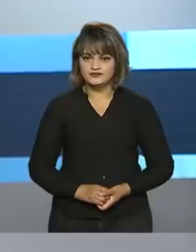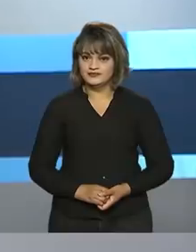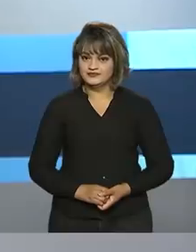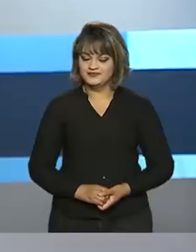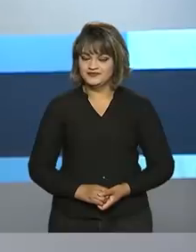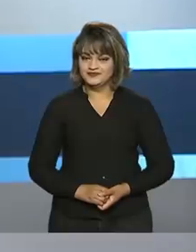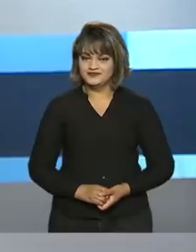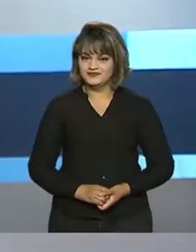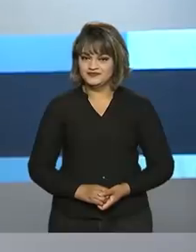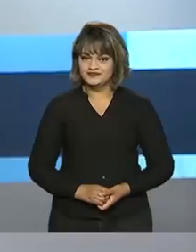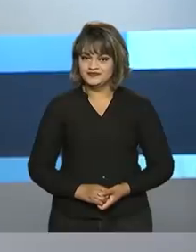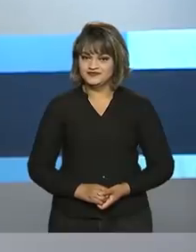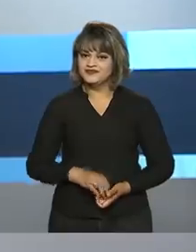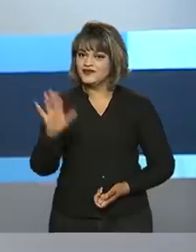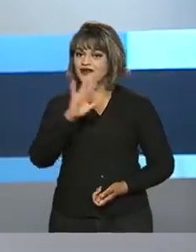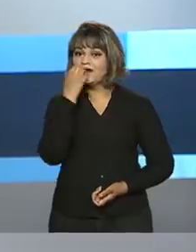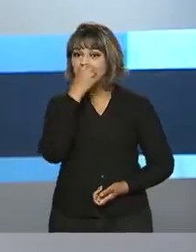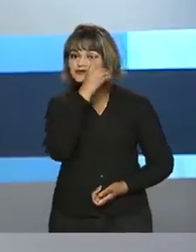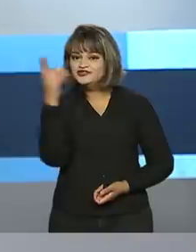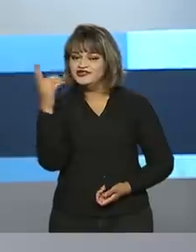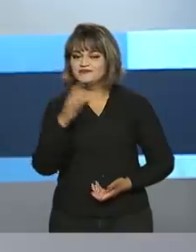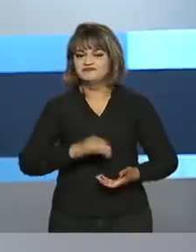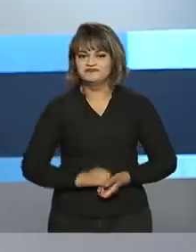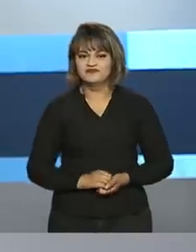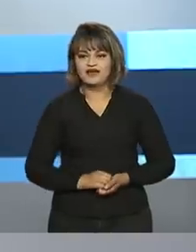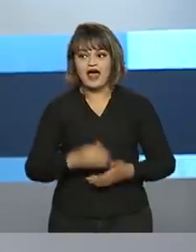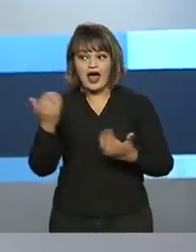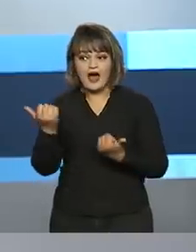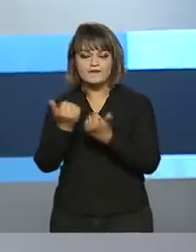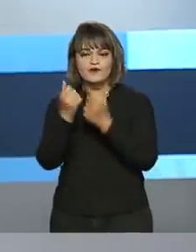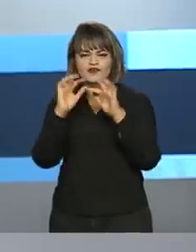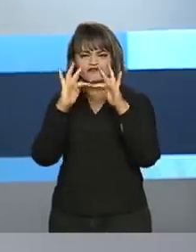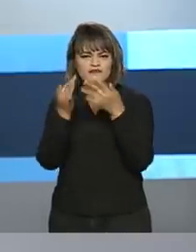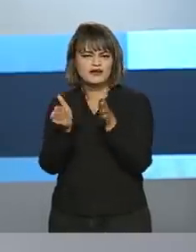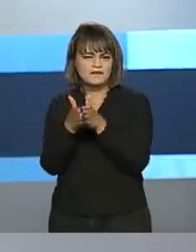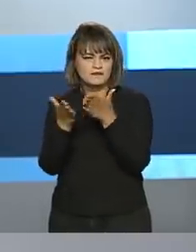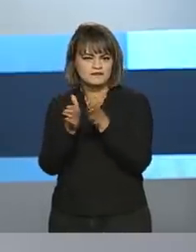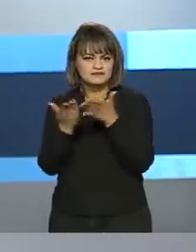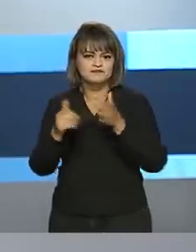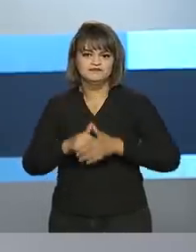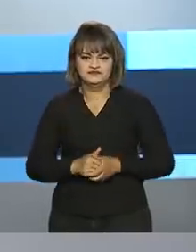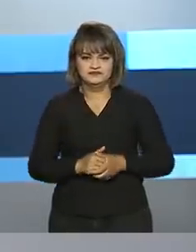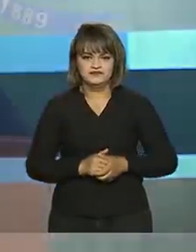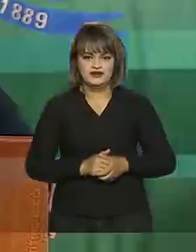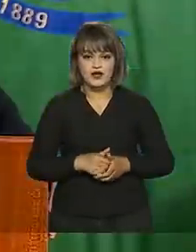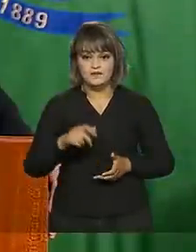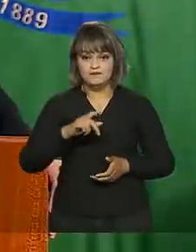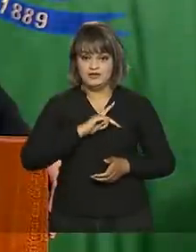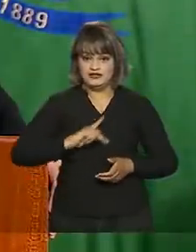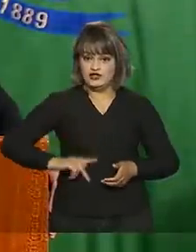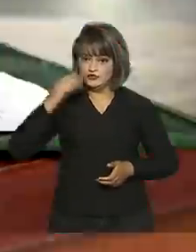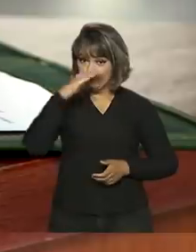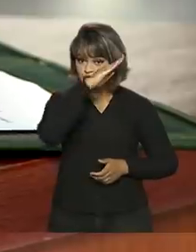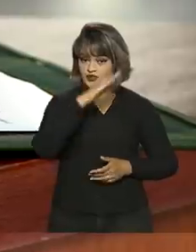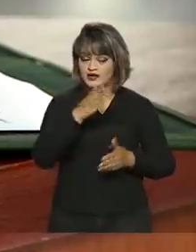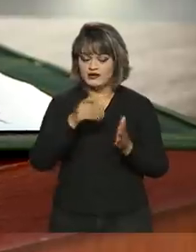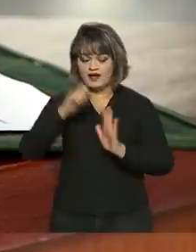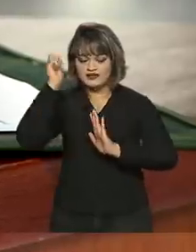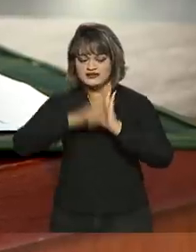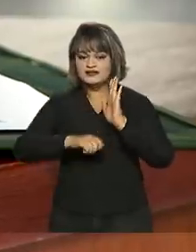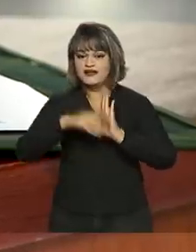o Olá bom dia apoio a famílias de baixa renda Presidente Jair bolsonaro